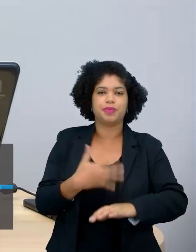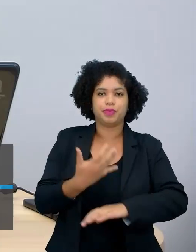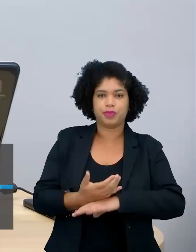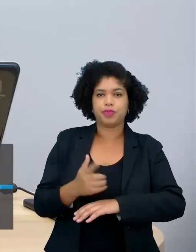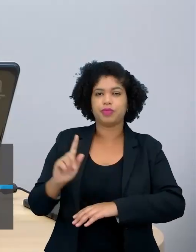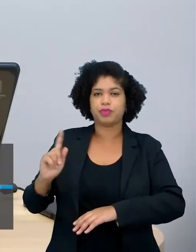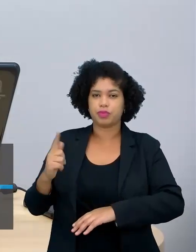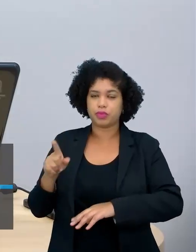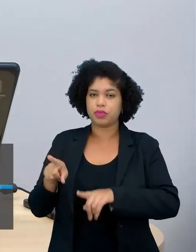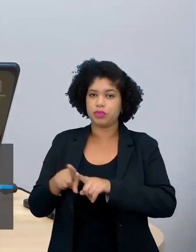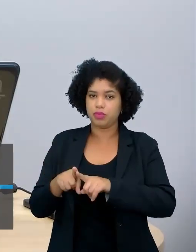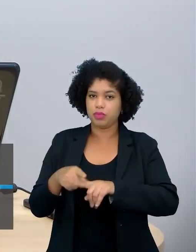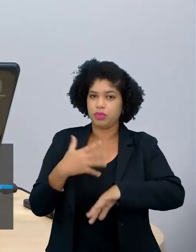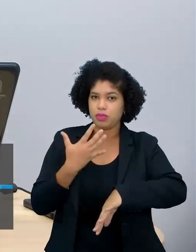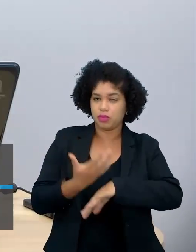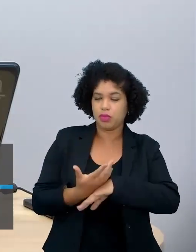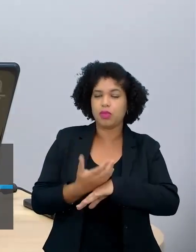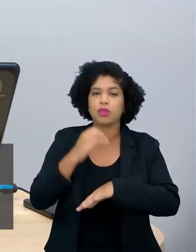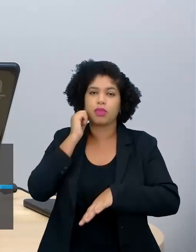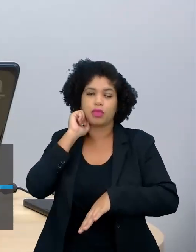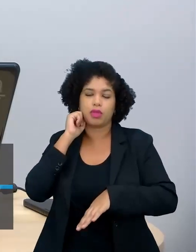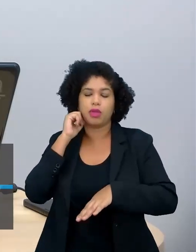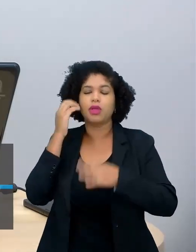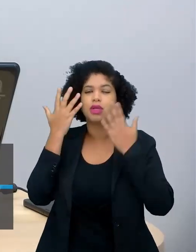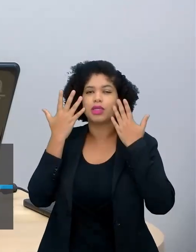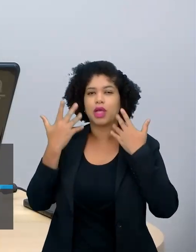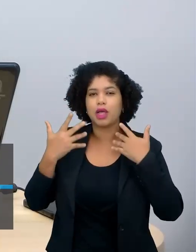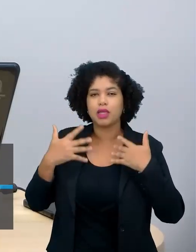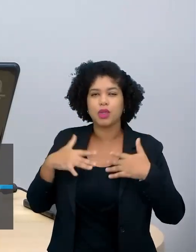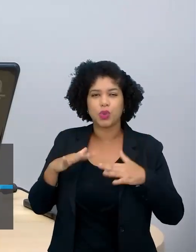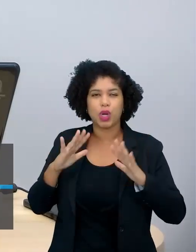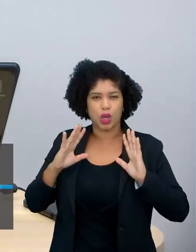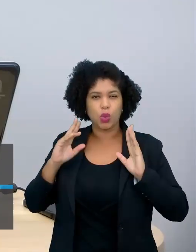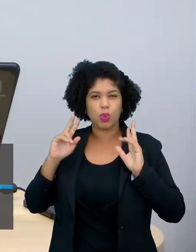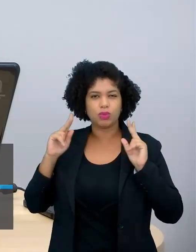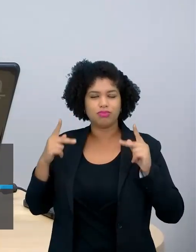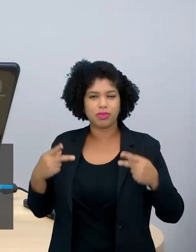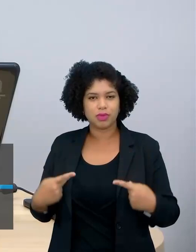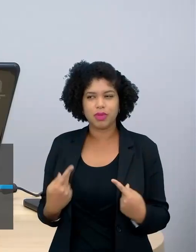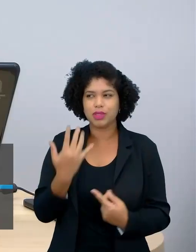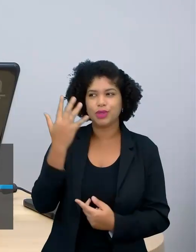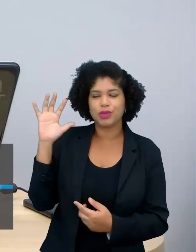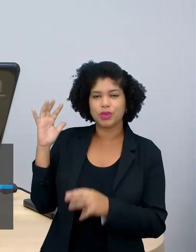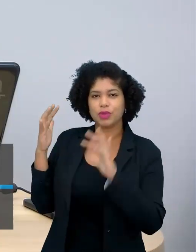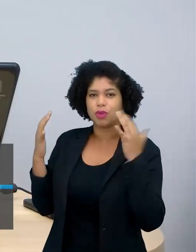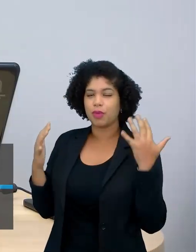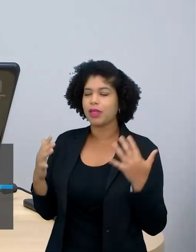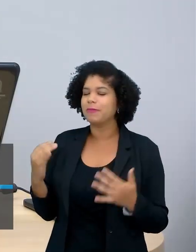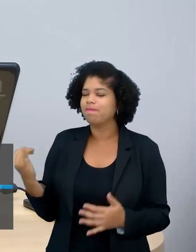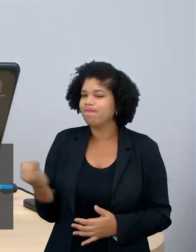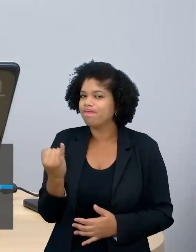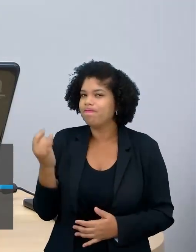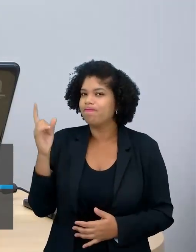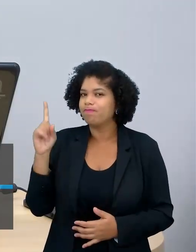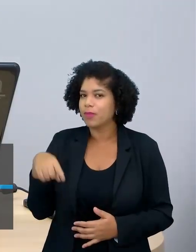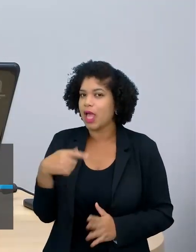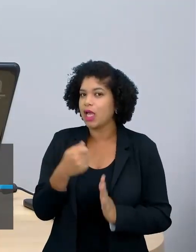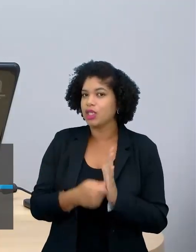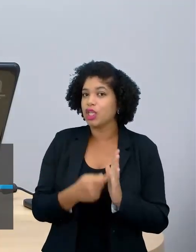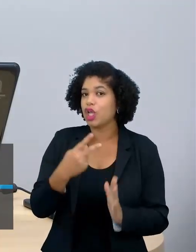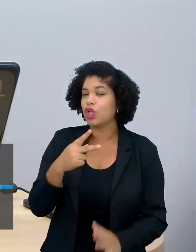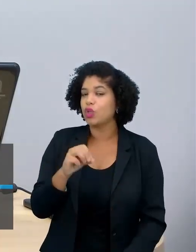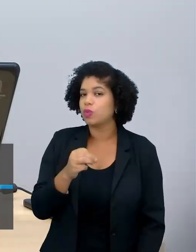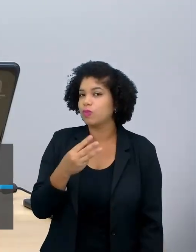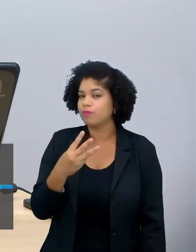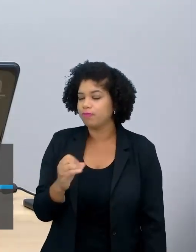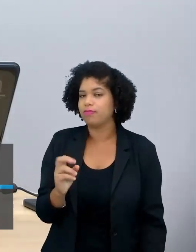Natureza, acho que vale mais a pena, mas todos os outros estão super convidados, porque a Agenda 2030 é algo super importante aí e relacionado aí